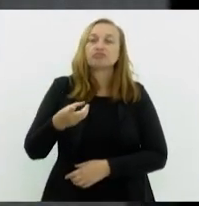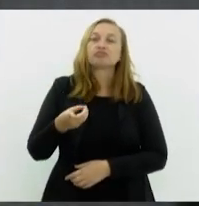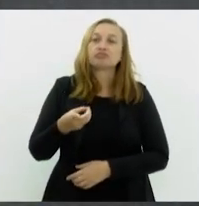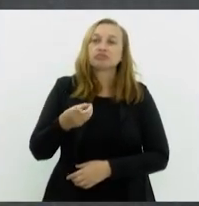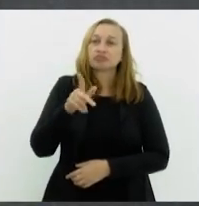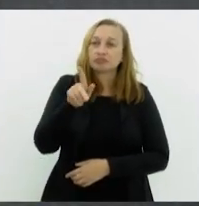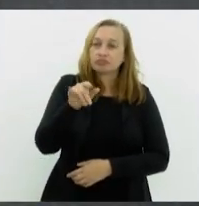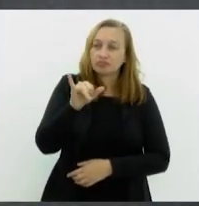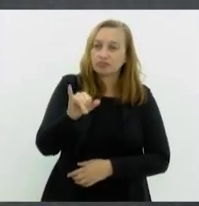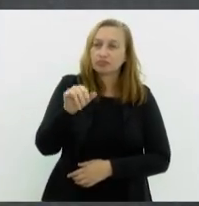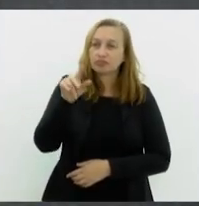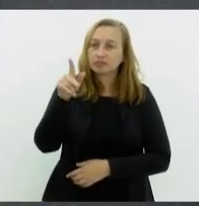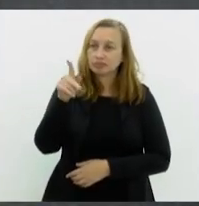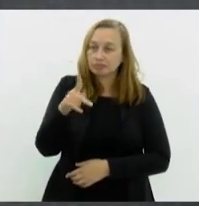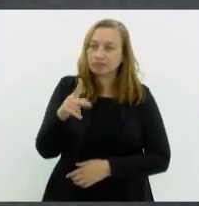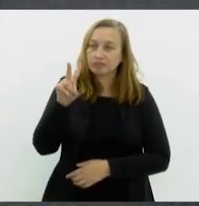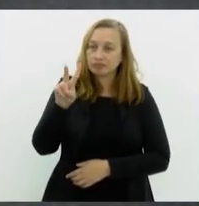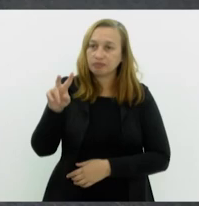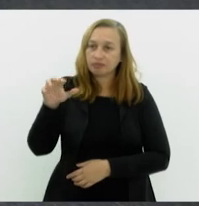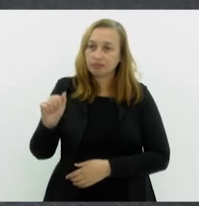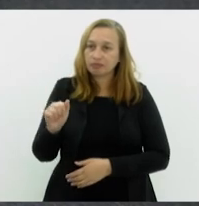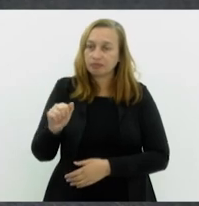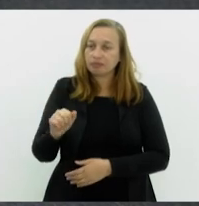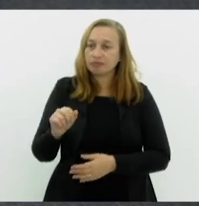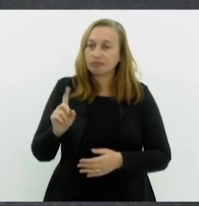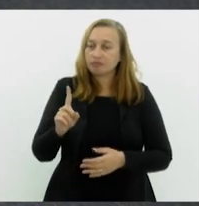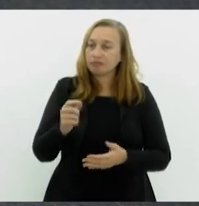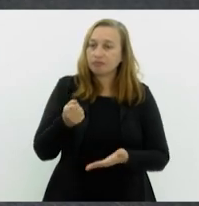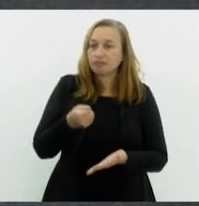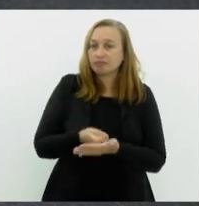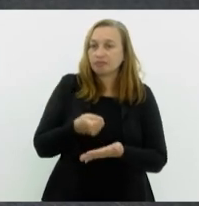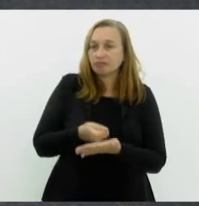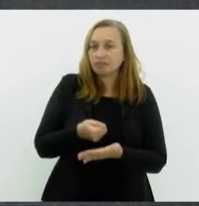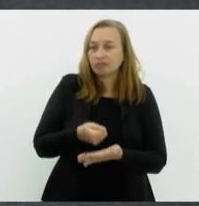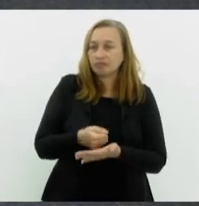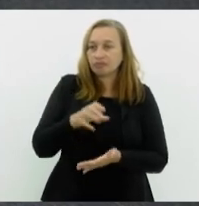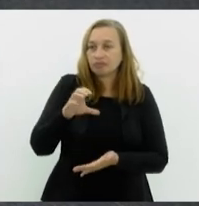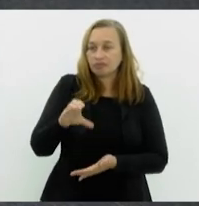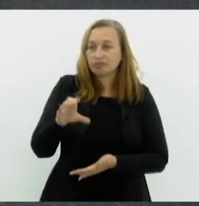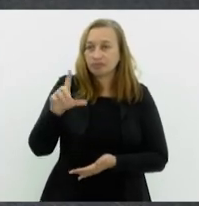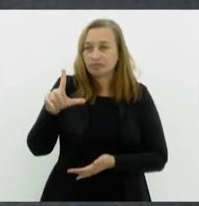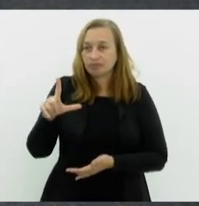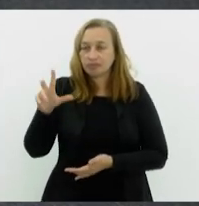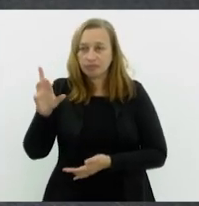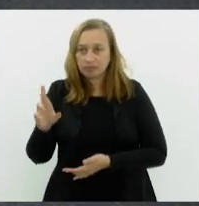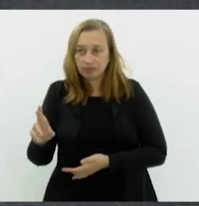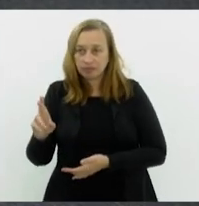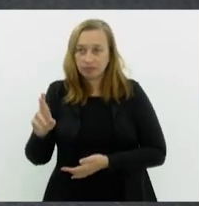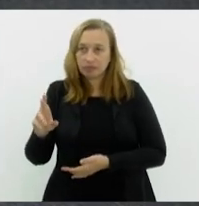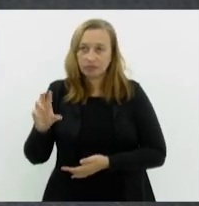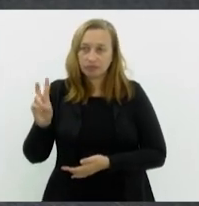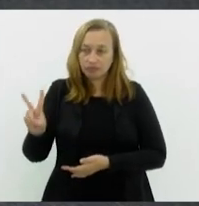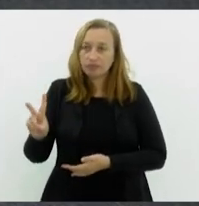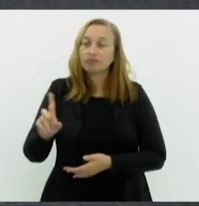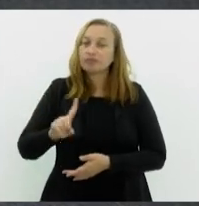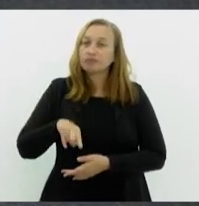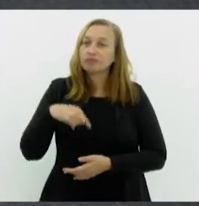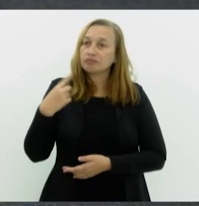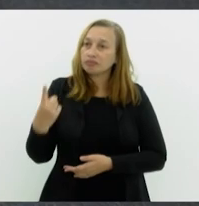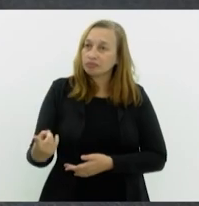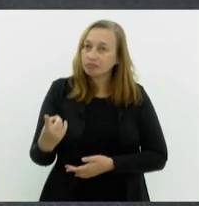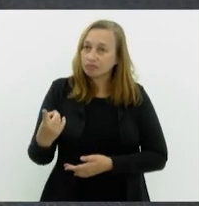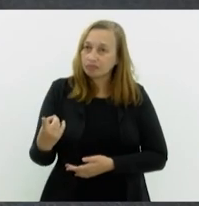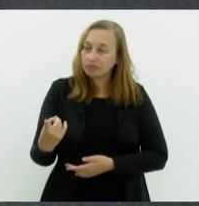de ser exigido para concessão do CRLV e depois ele passou a